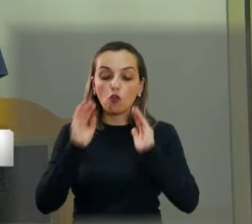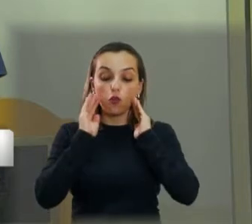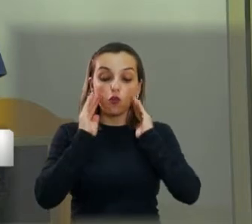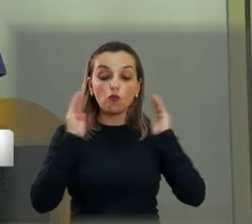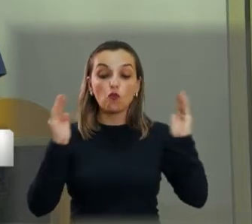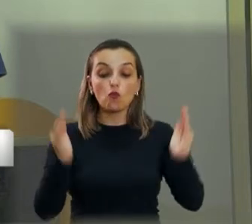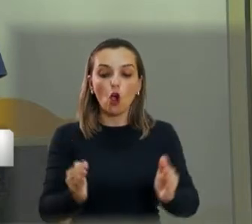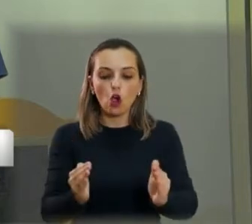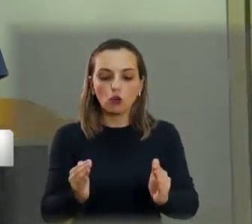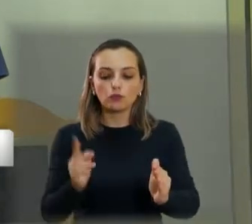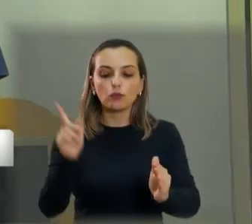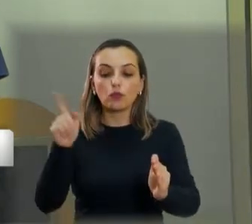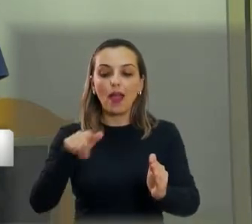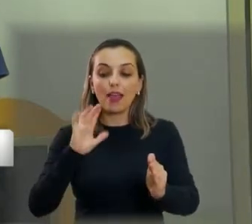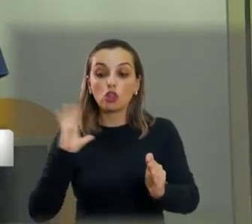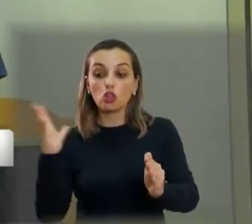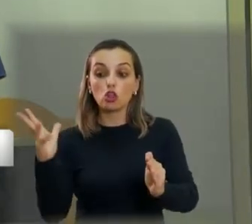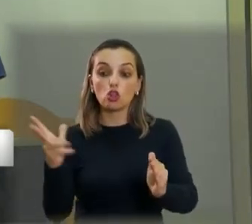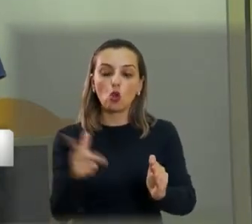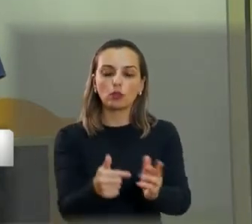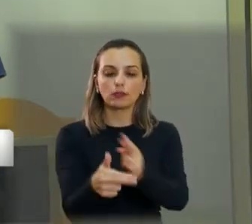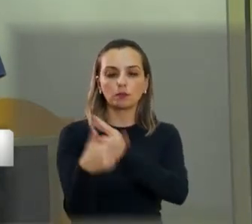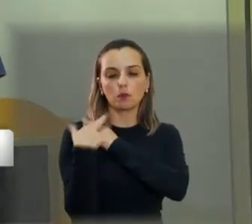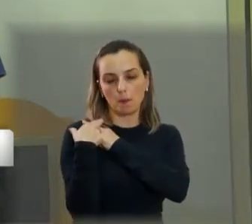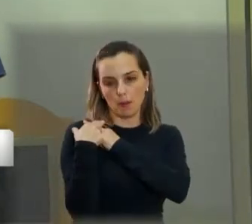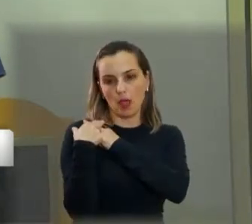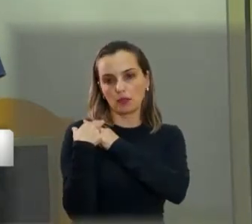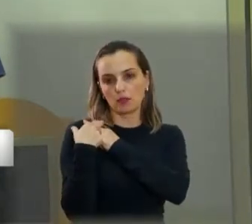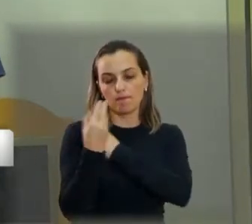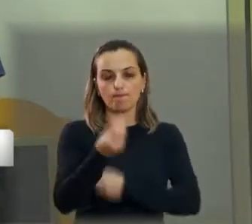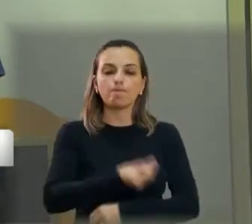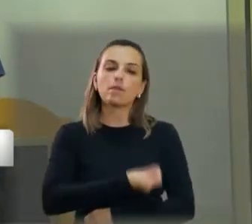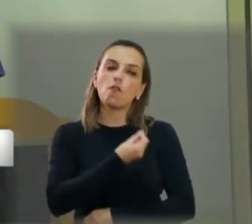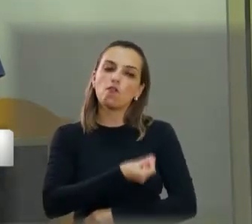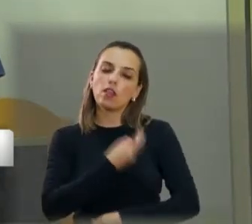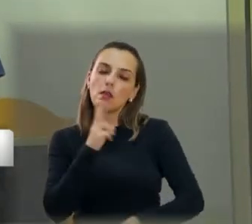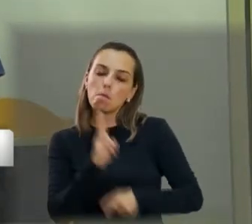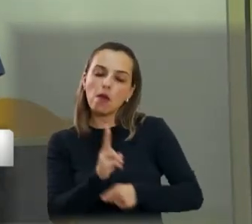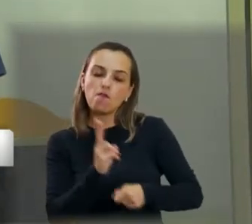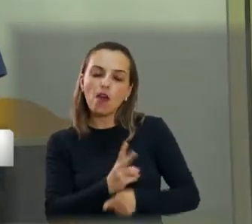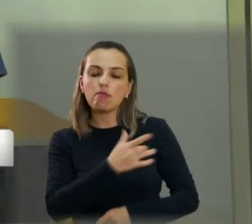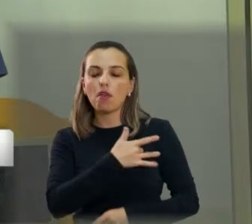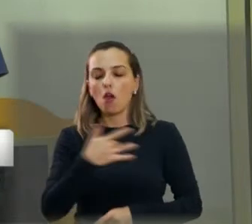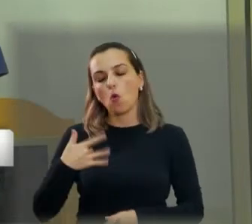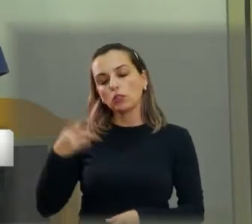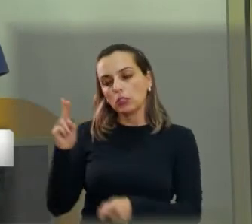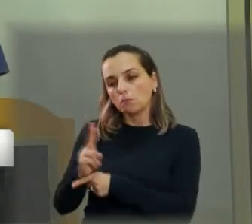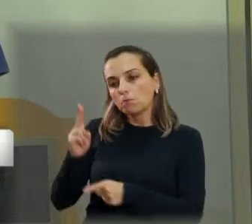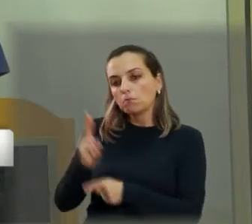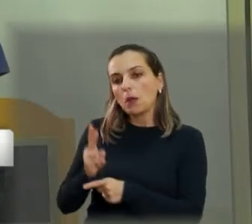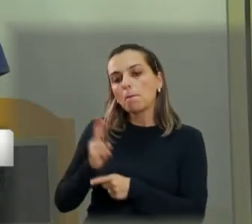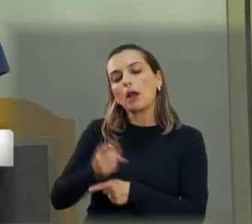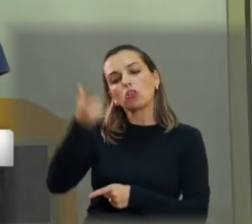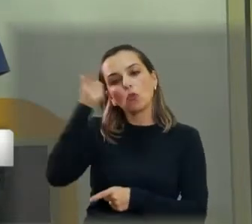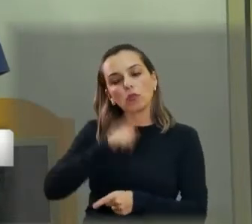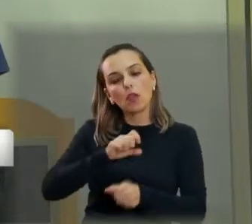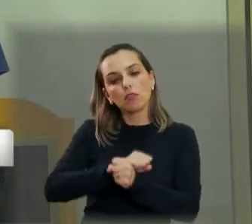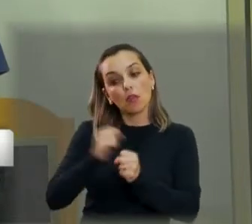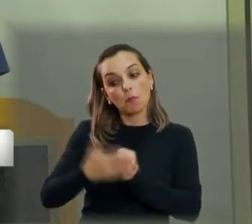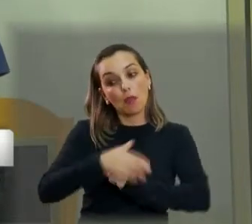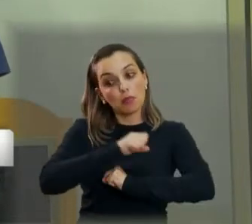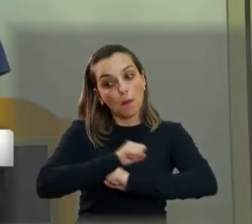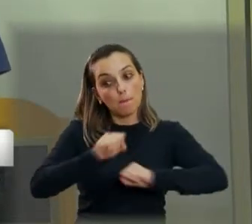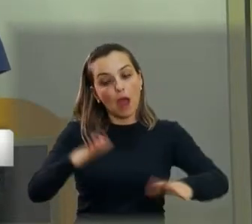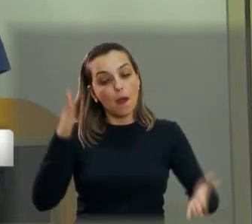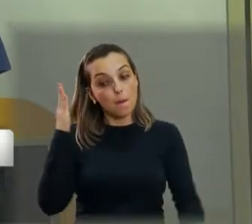Acho que o foco tem que ser de todos, né, na preservação da vida, da saúde, para a gente poder sair dessa pandemia